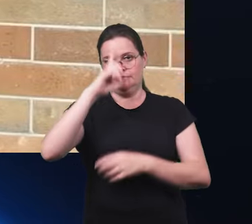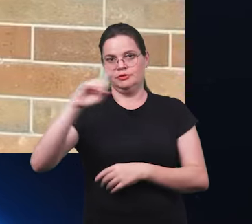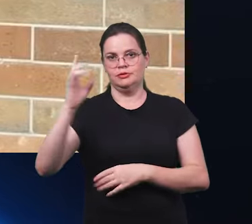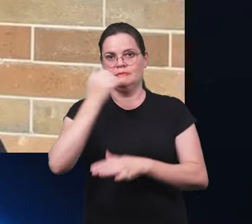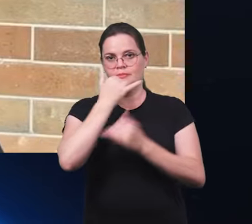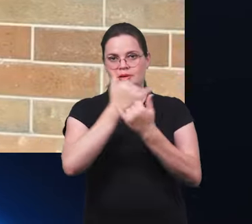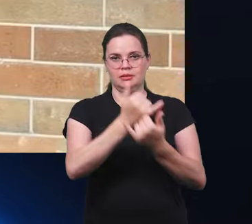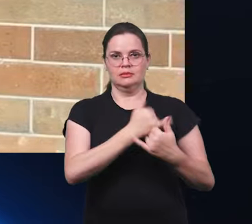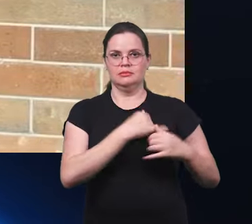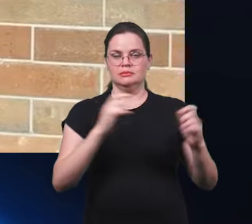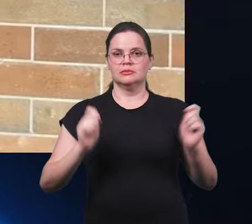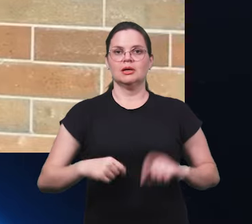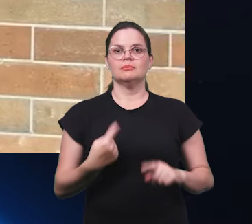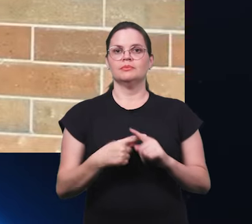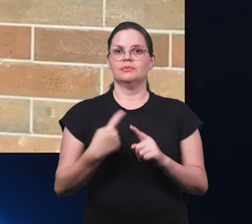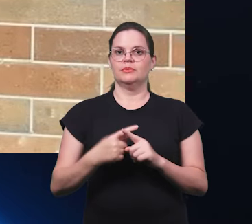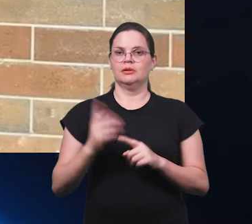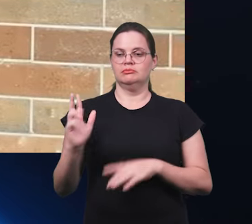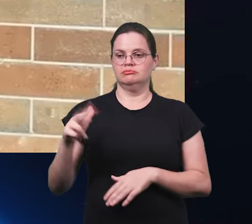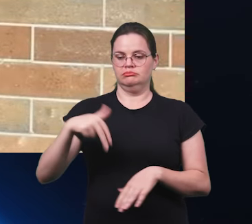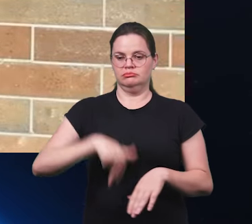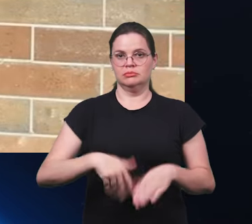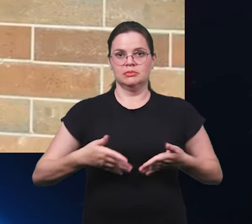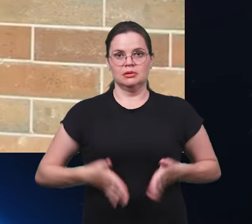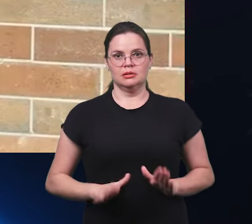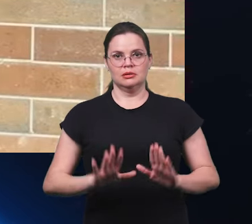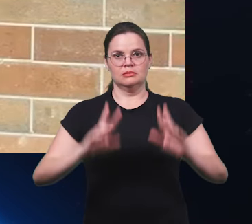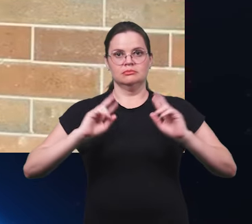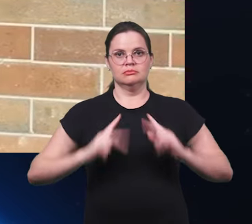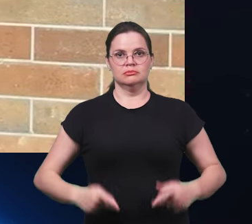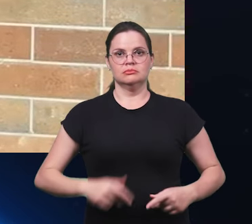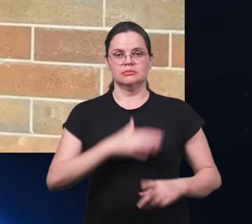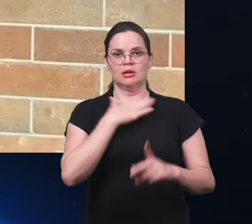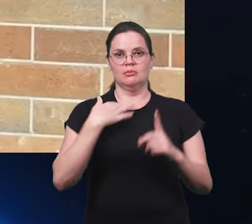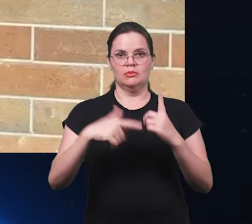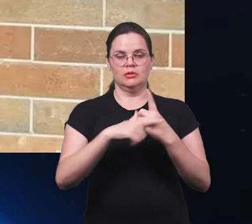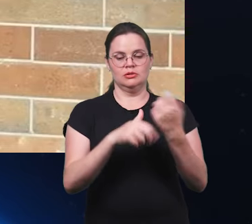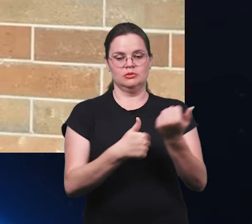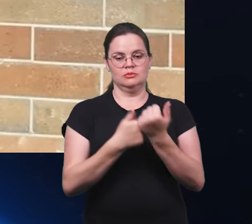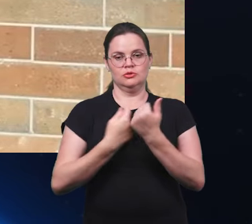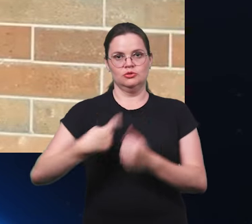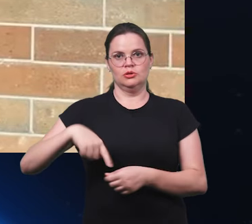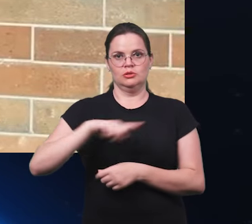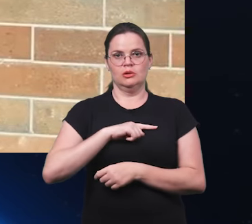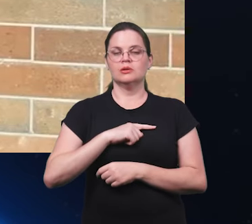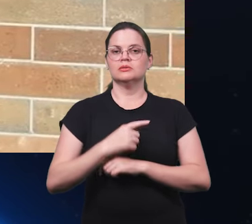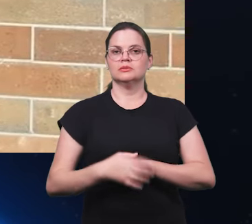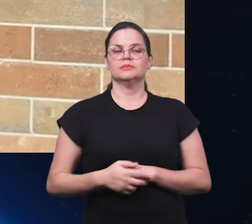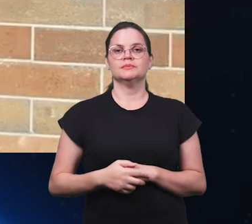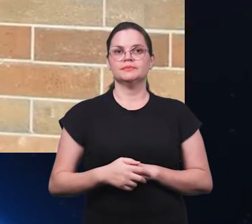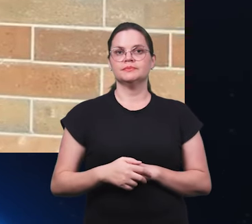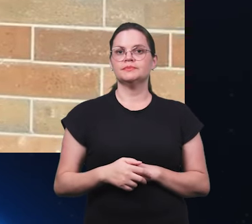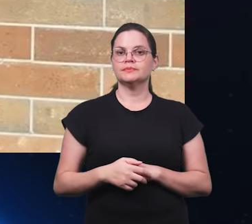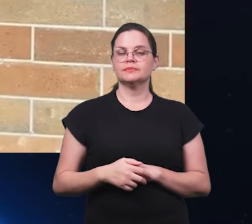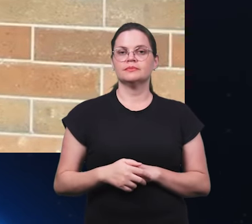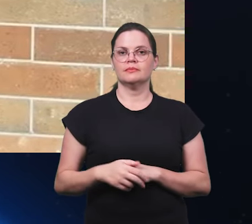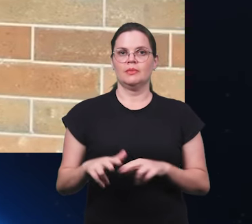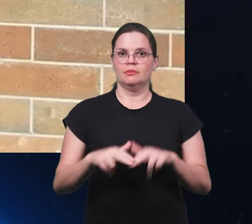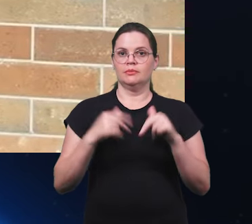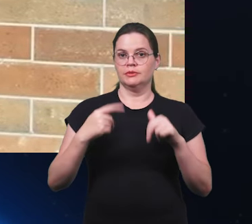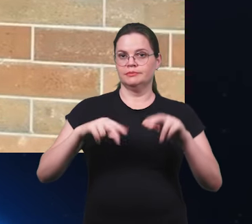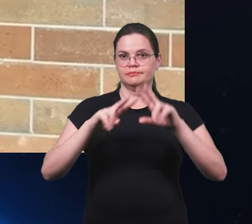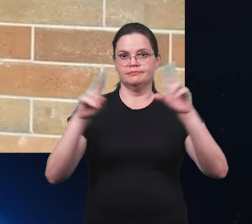que veio para morrer no seu lugar, para nos dar acesso à tua santa presença. Então, quando nós falamos a respeito